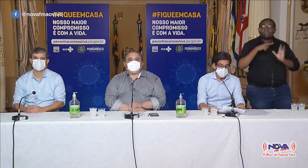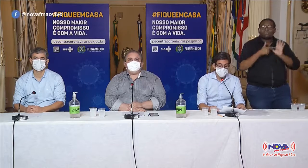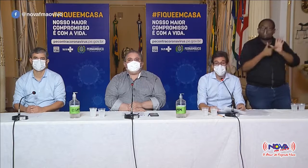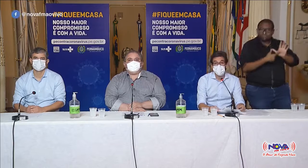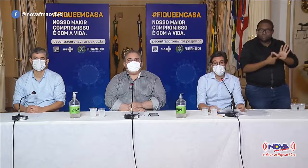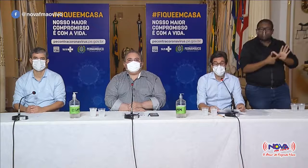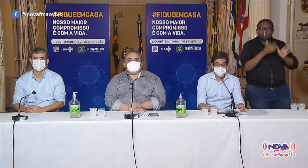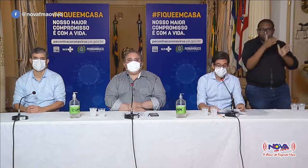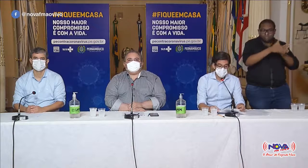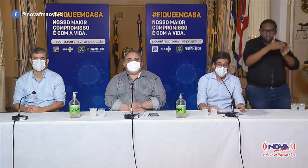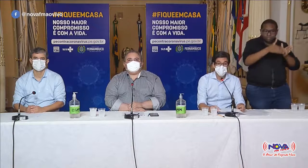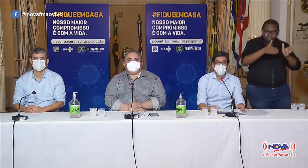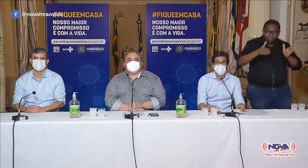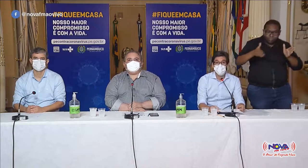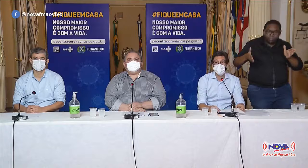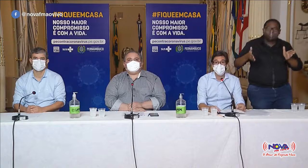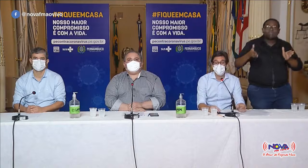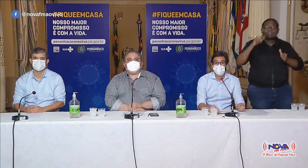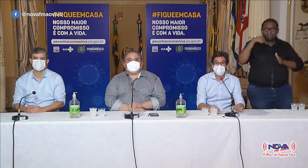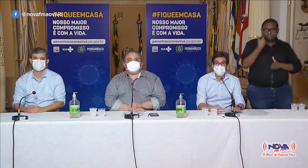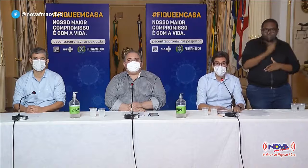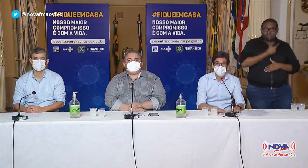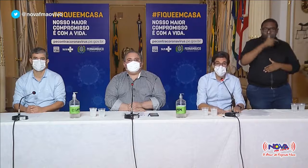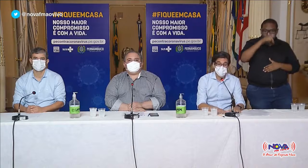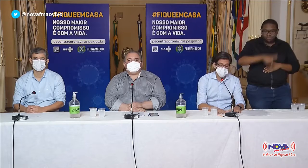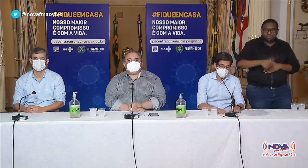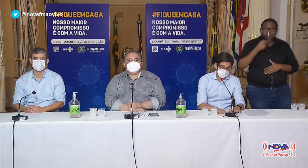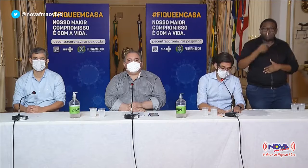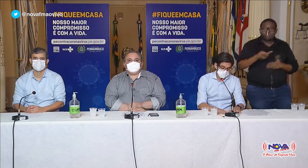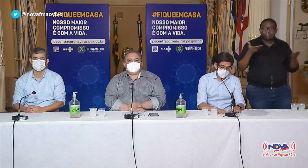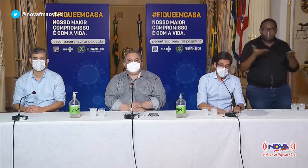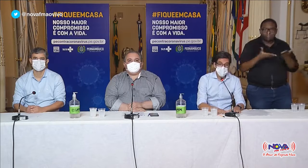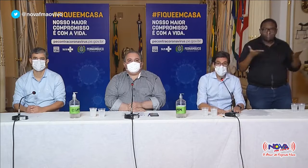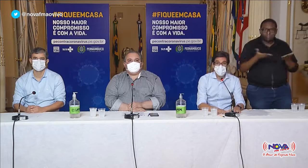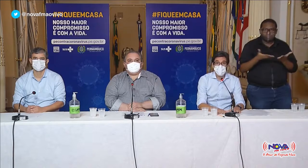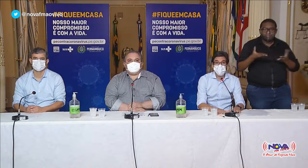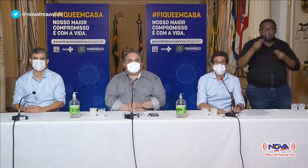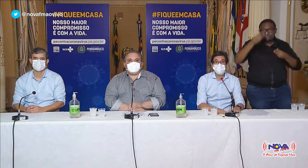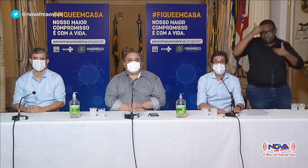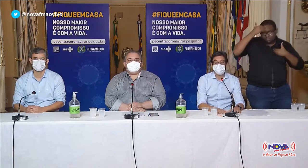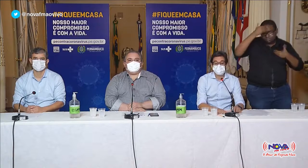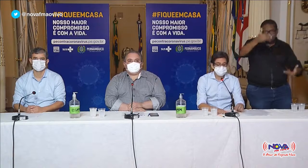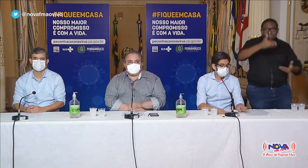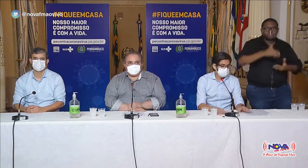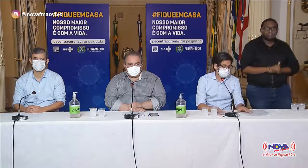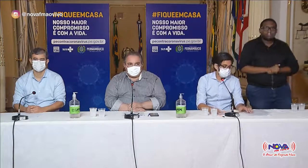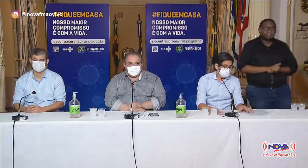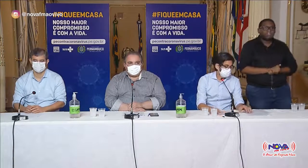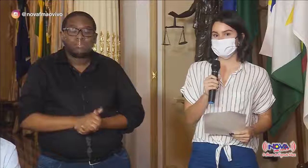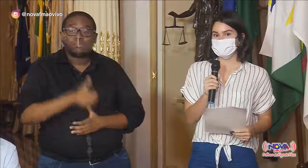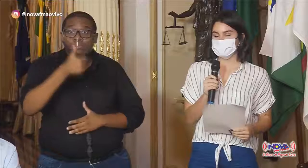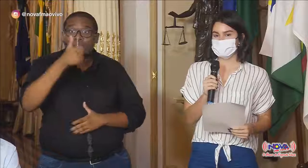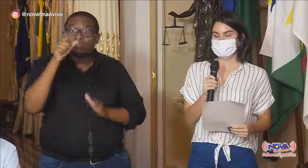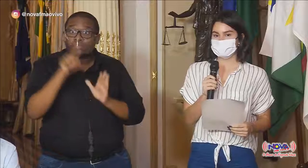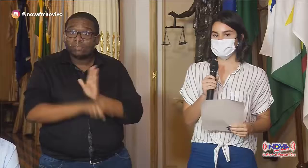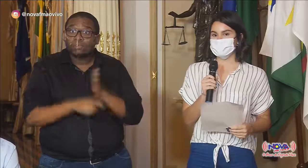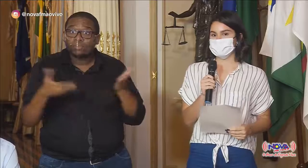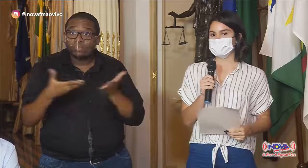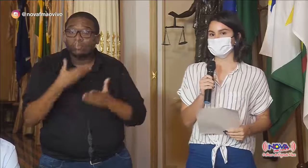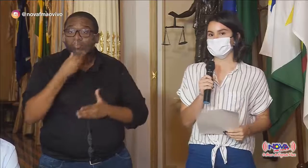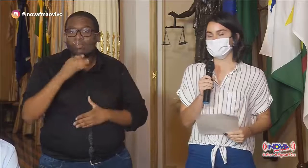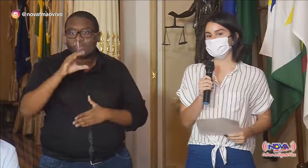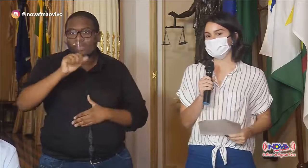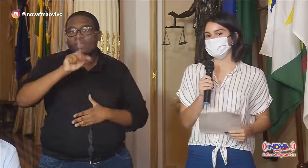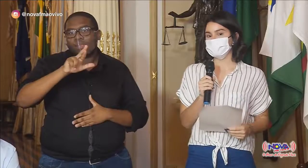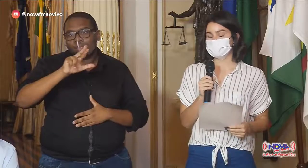das etapas que estamos disponibilizando a partir de hoje. Muito obrigado. A primeira pergunta de hoje é de Carlos